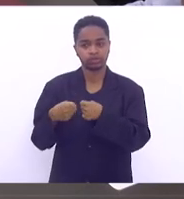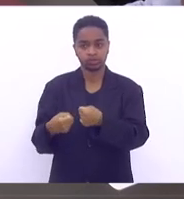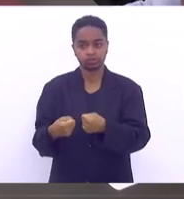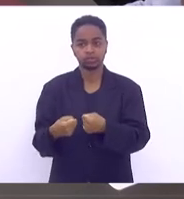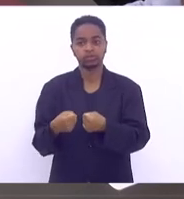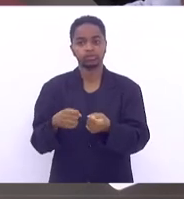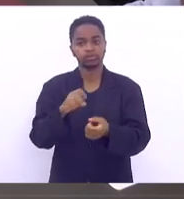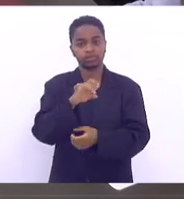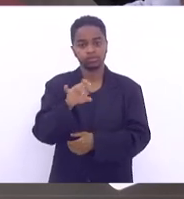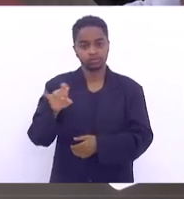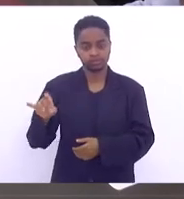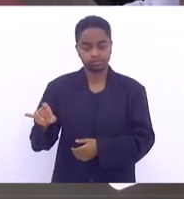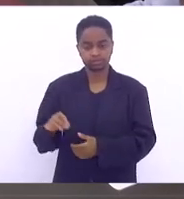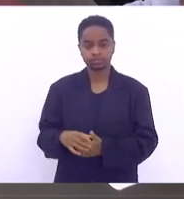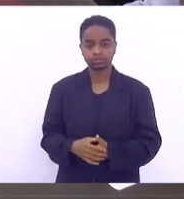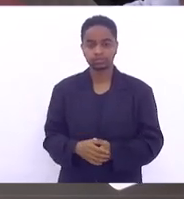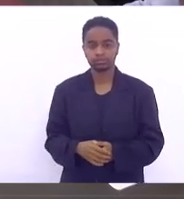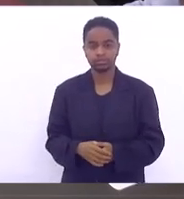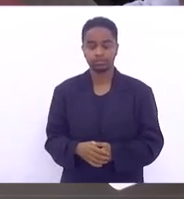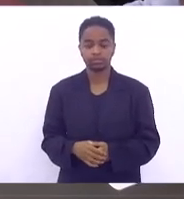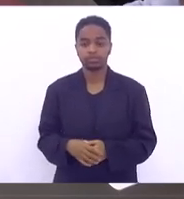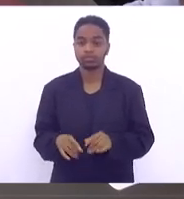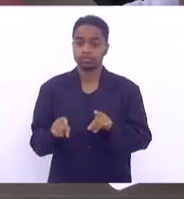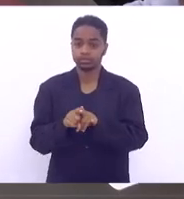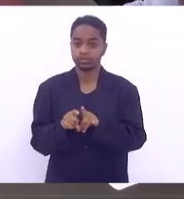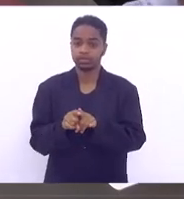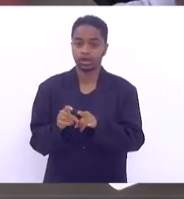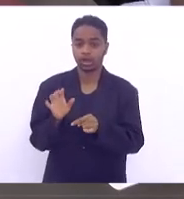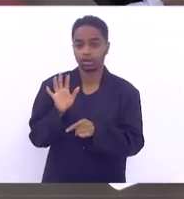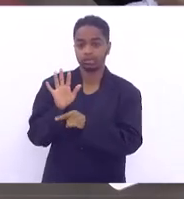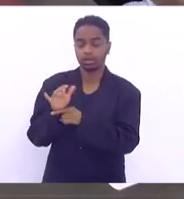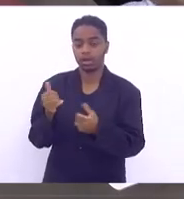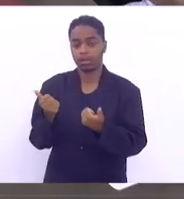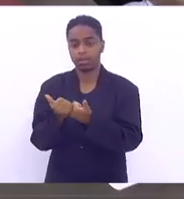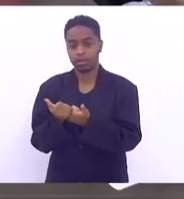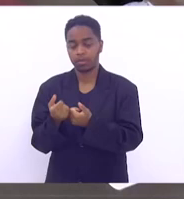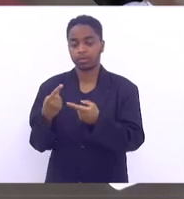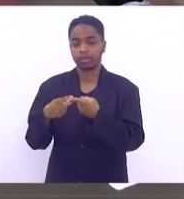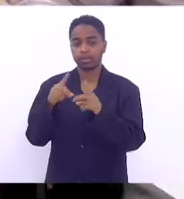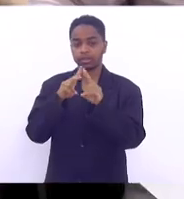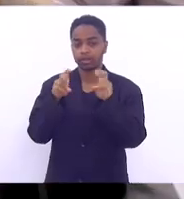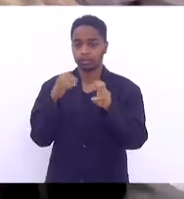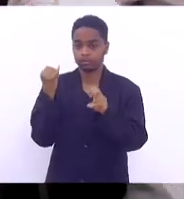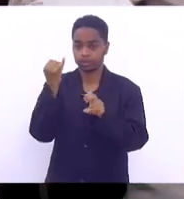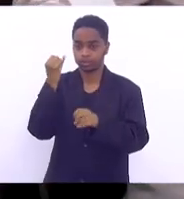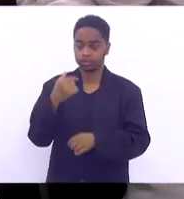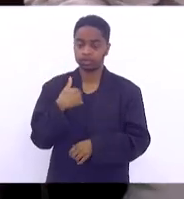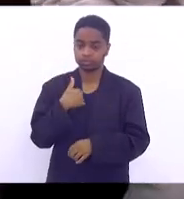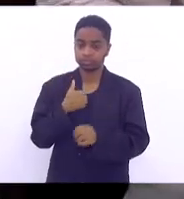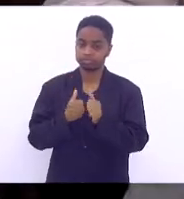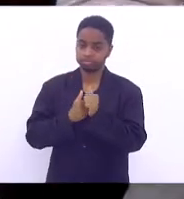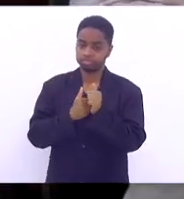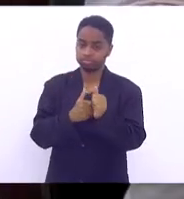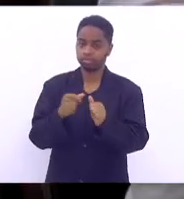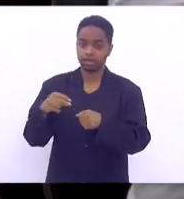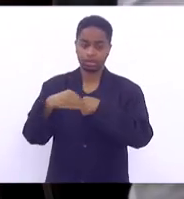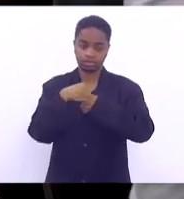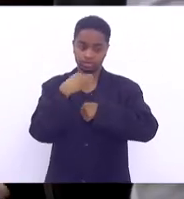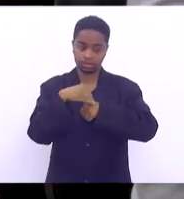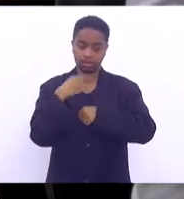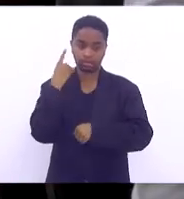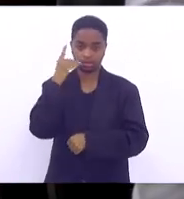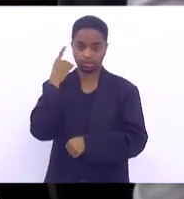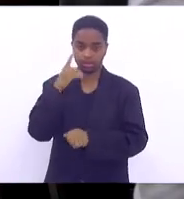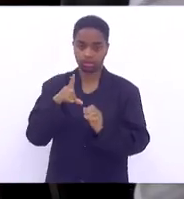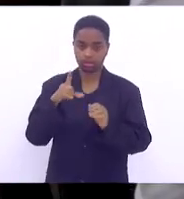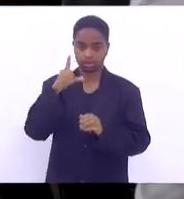faz jus ao esforço do autor pela pertinência do tema. Então, seguindo aqui a recomendação do deputado Luiz Paulo, vou